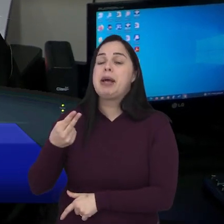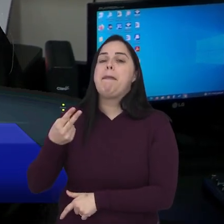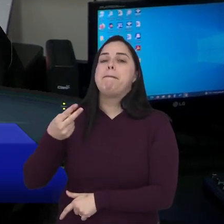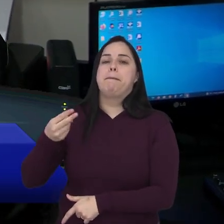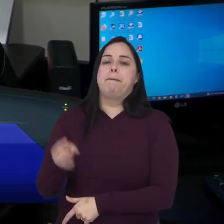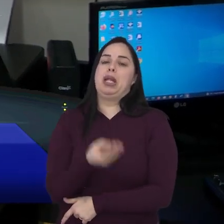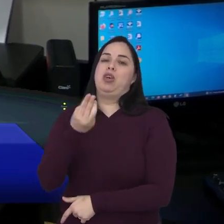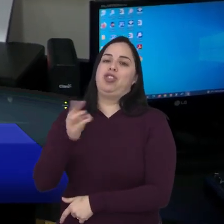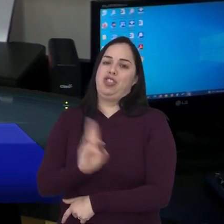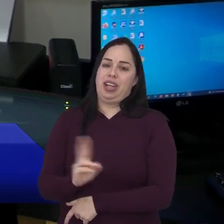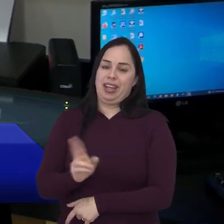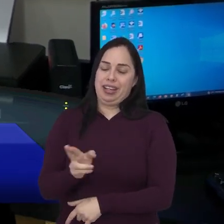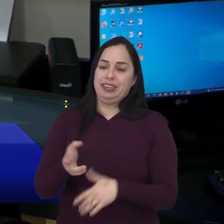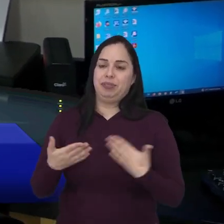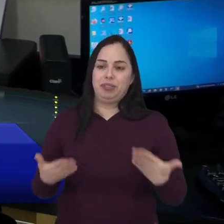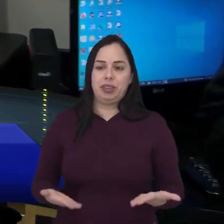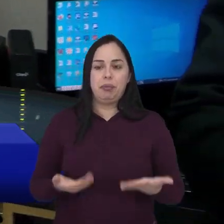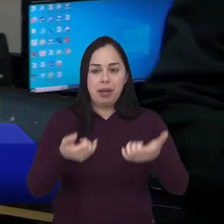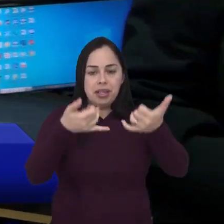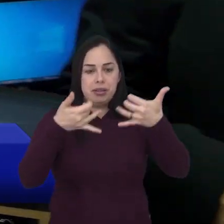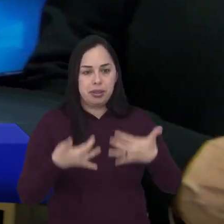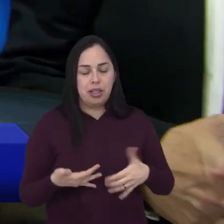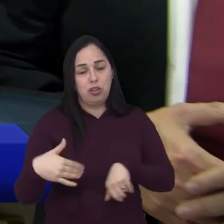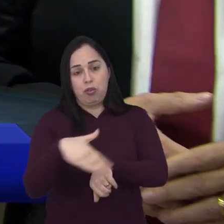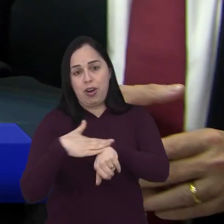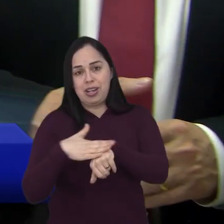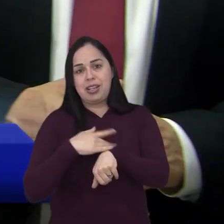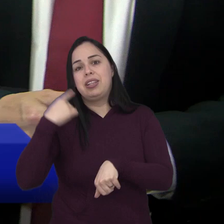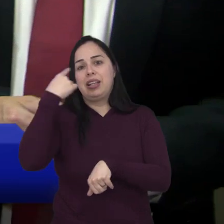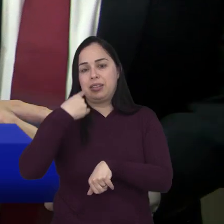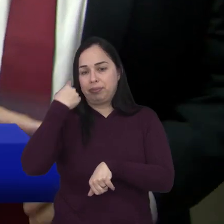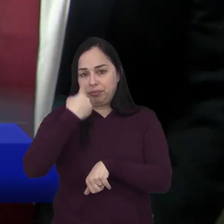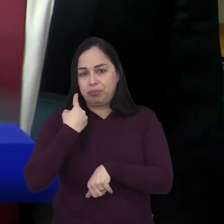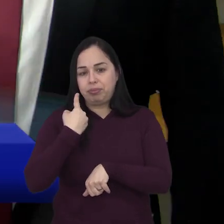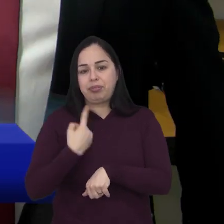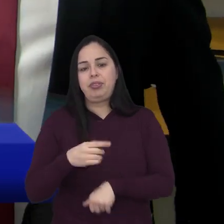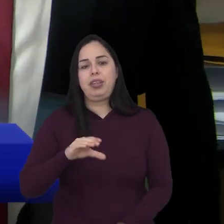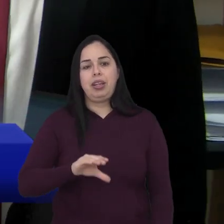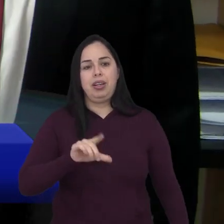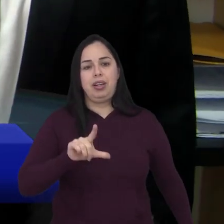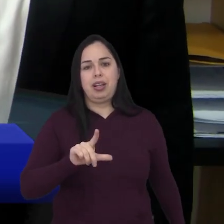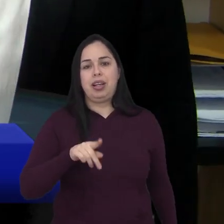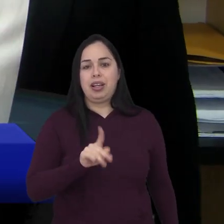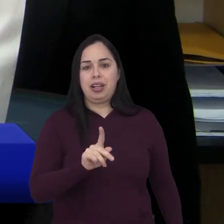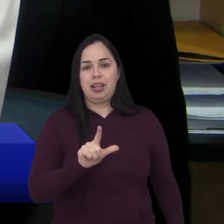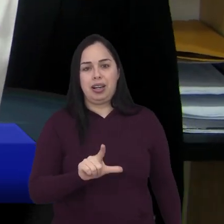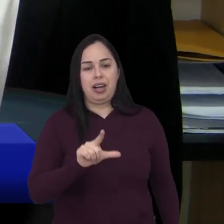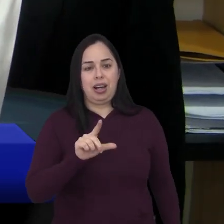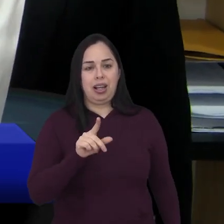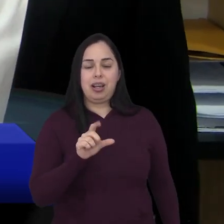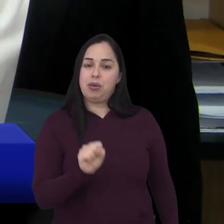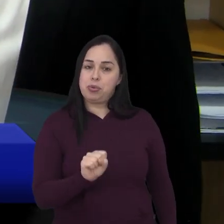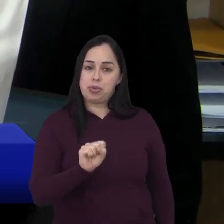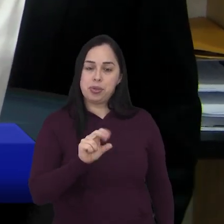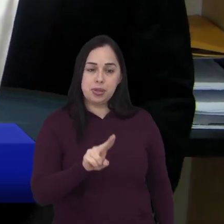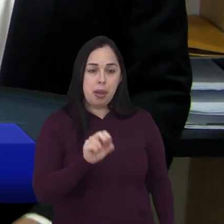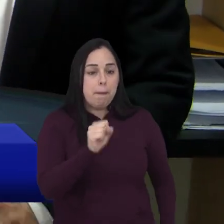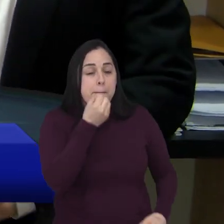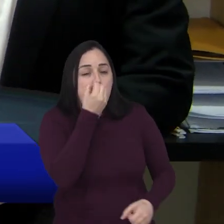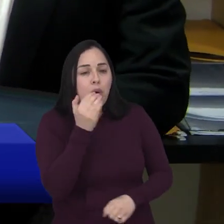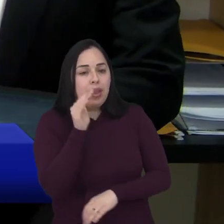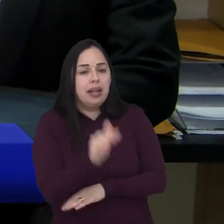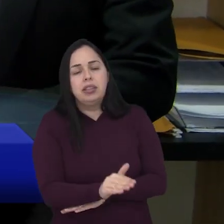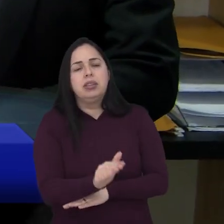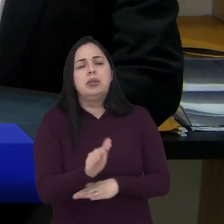92 milhões de reais. Então, para falar sobre o assunto, a gente vai falar com o advogado tributarista Klaus Calegão. Muito obrigada, boa